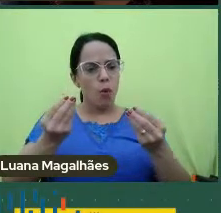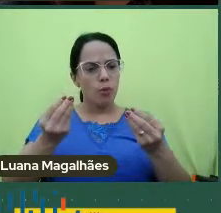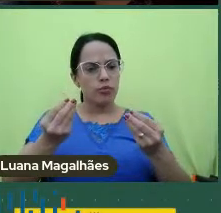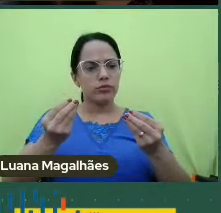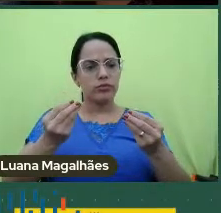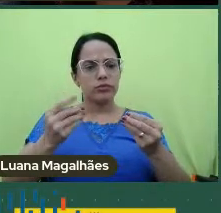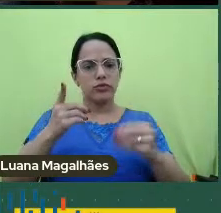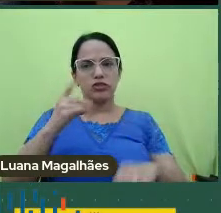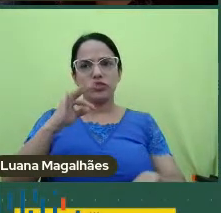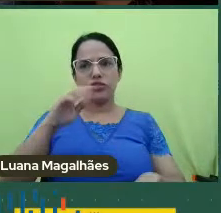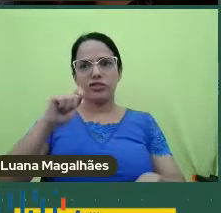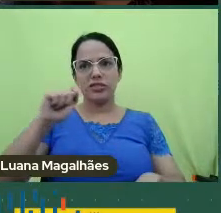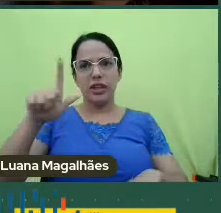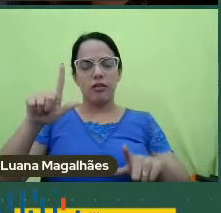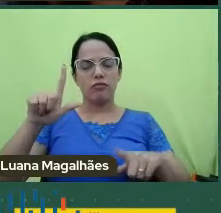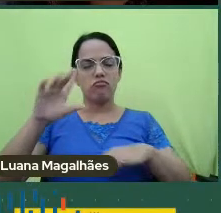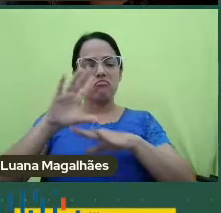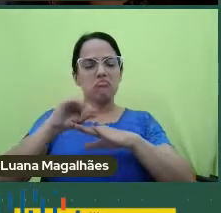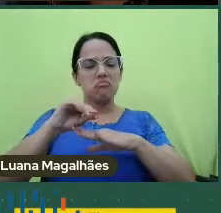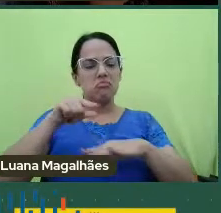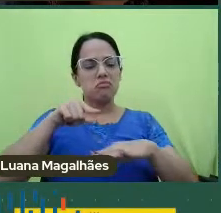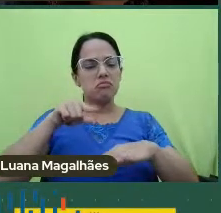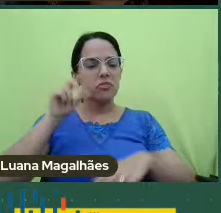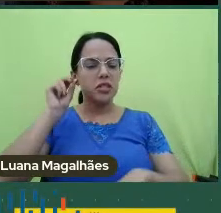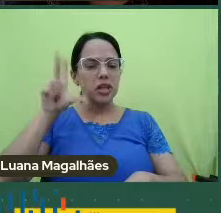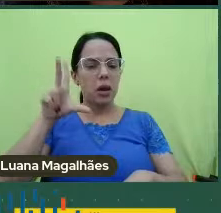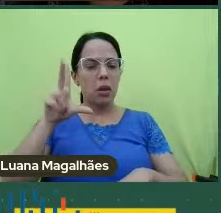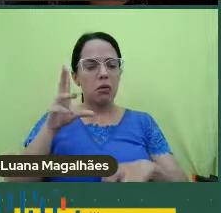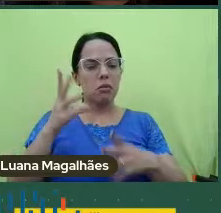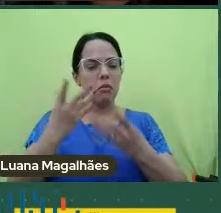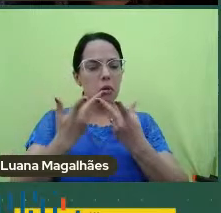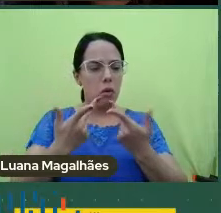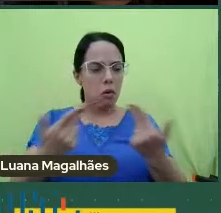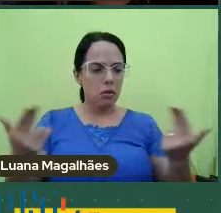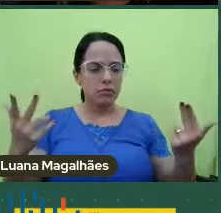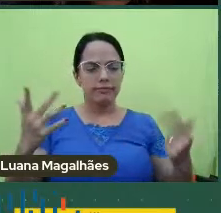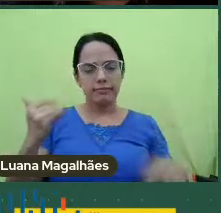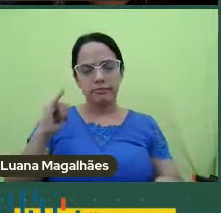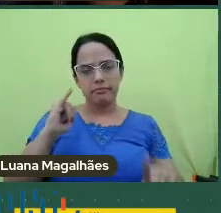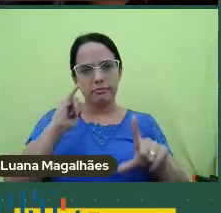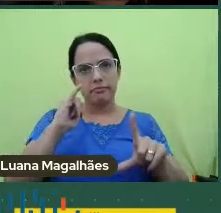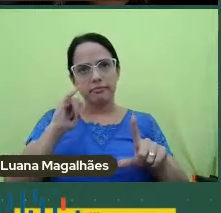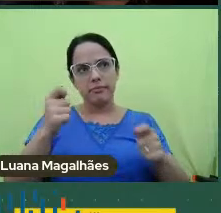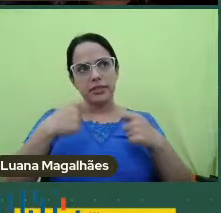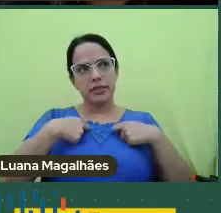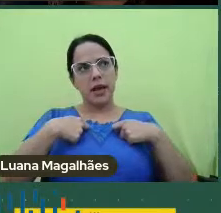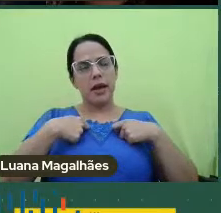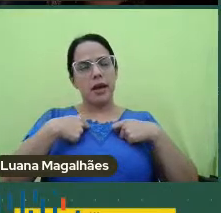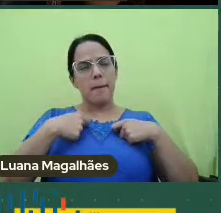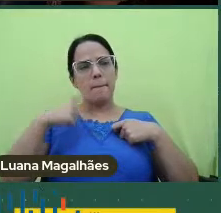digital, infelizmente, é uma prática bem complexa, porque ela